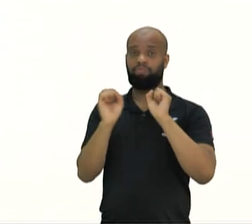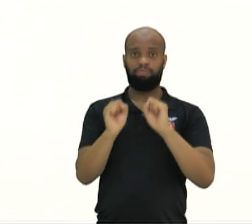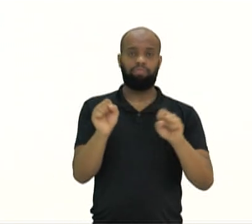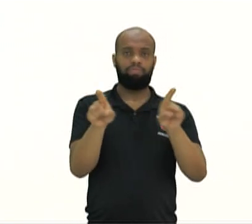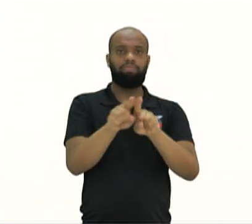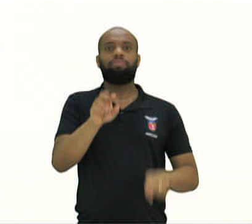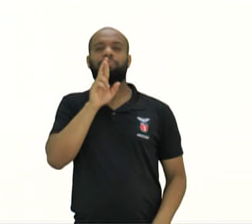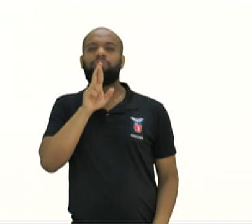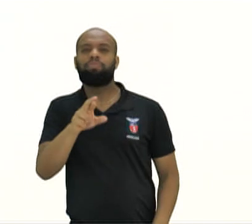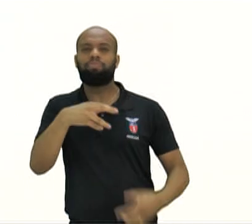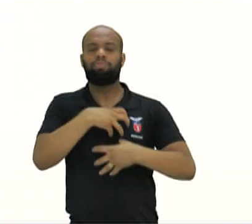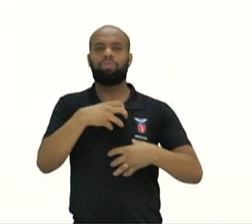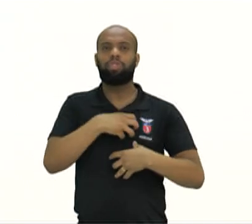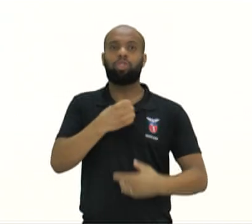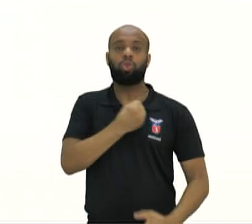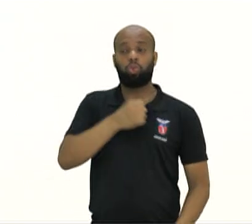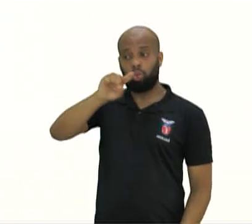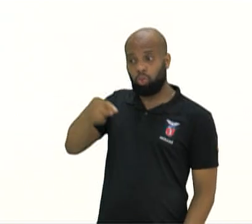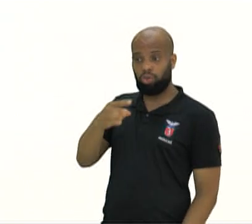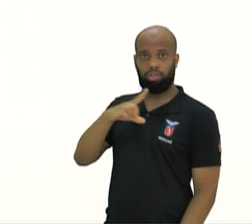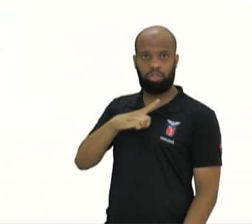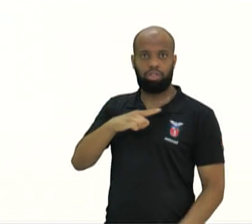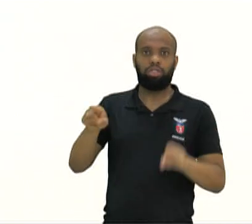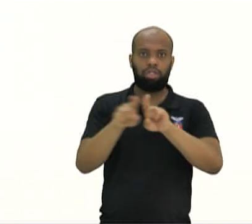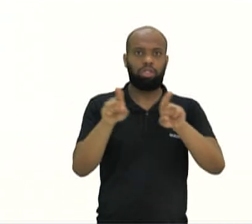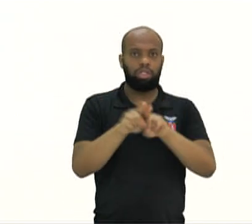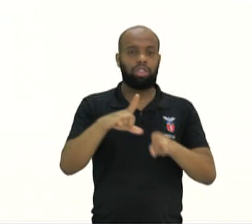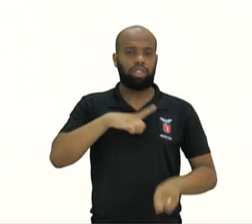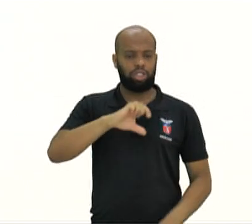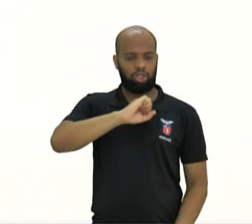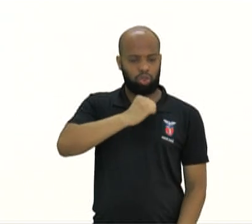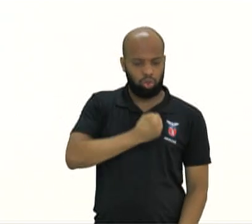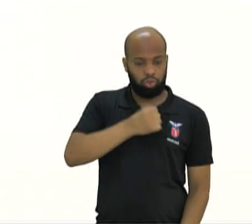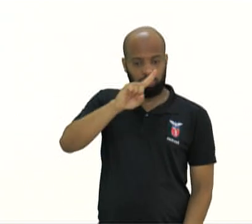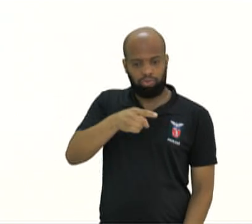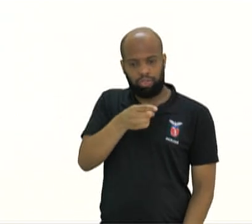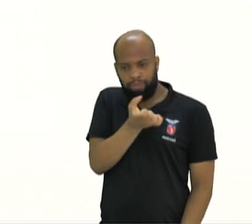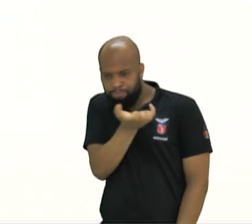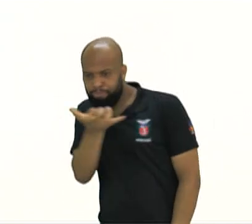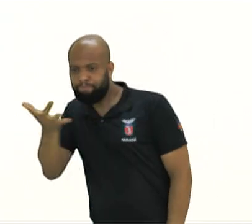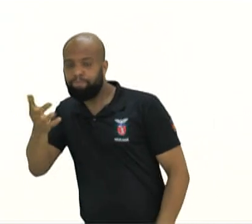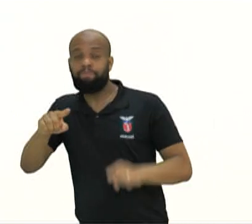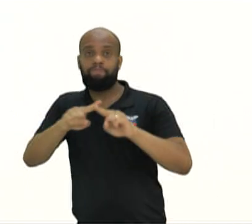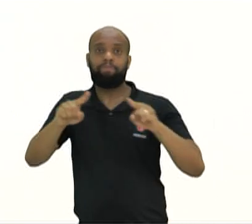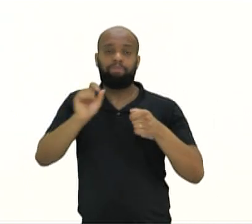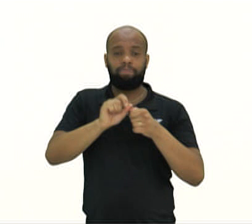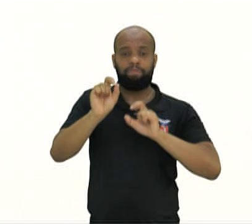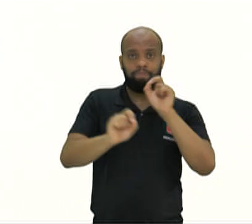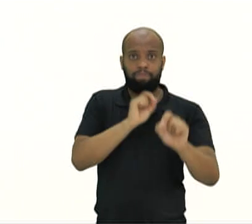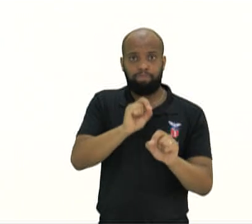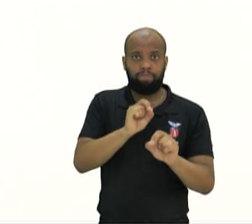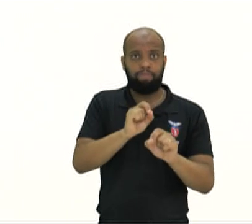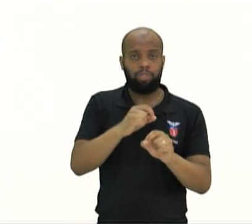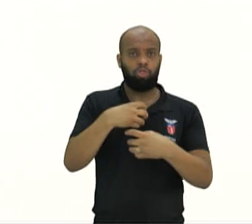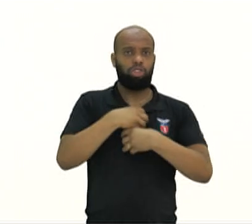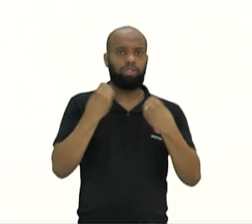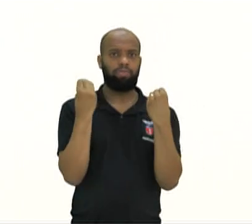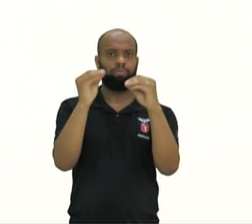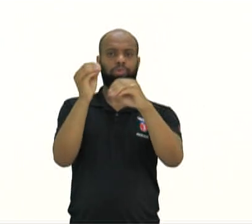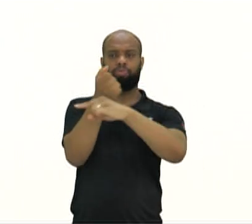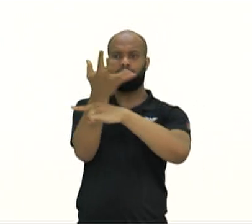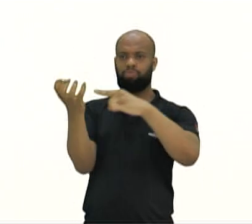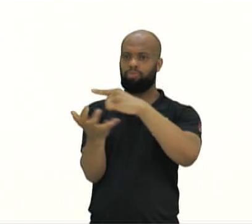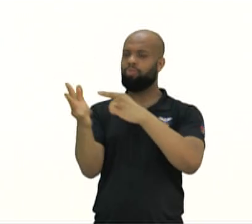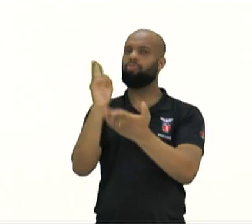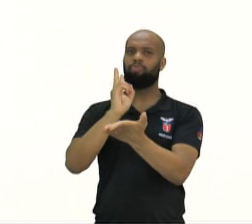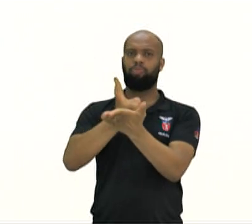deixar o resultado como um número decimal, ou como uma dízima periódica, né? Mas o que a gente costuma fazer em geral é deixar a fraçãozinha mesmo,